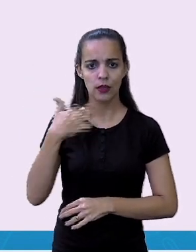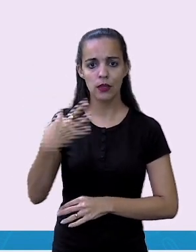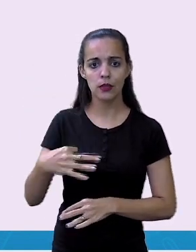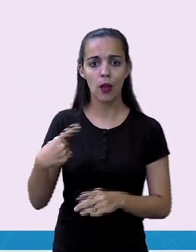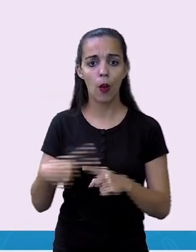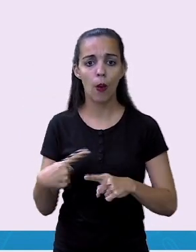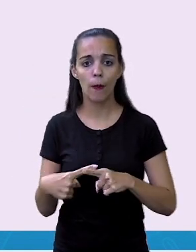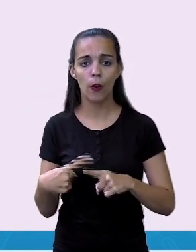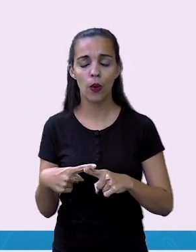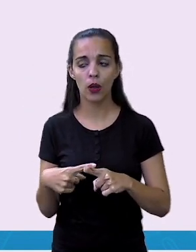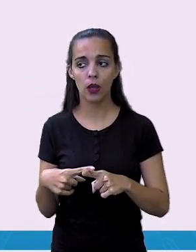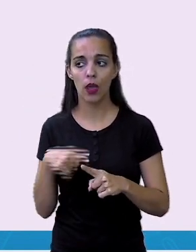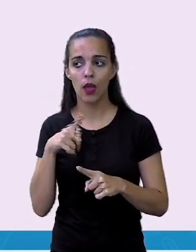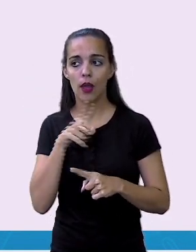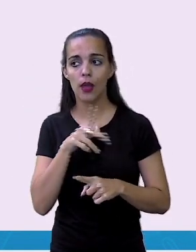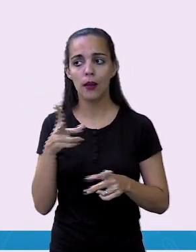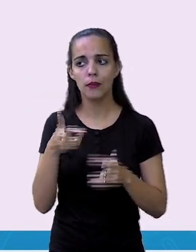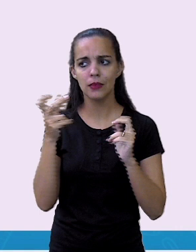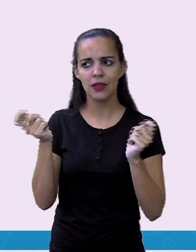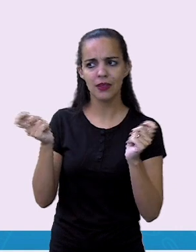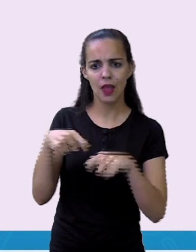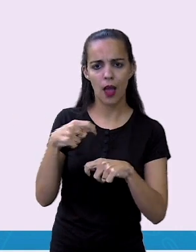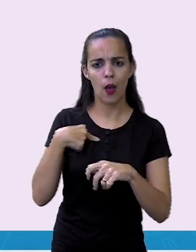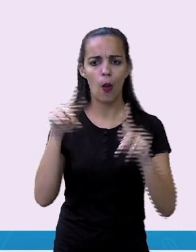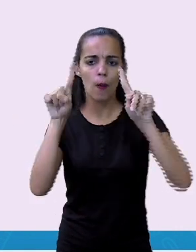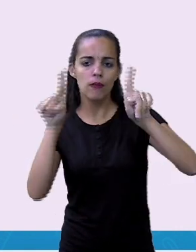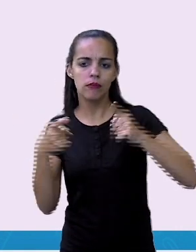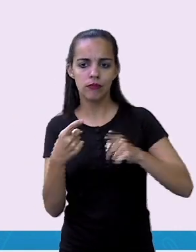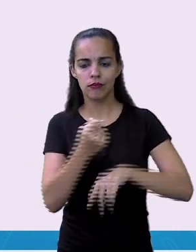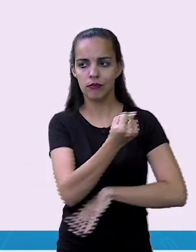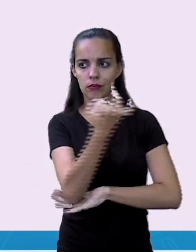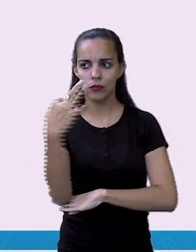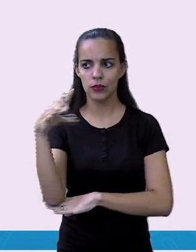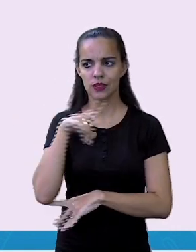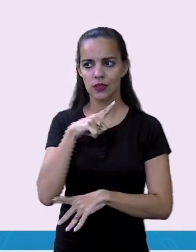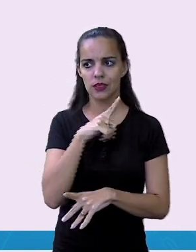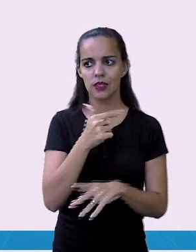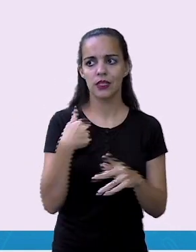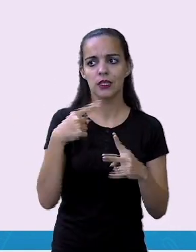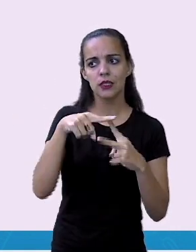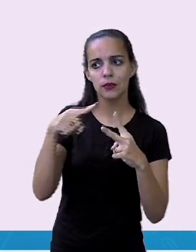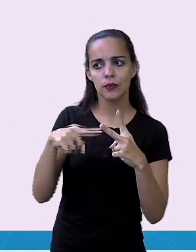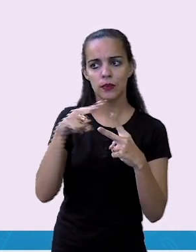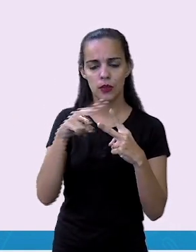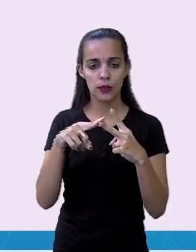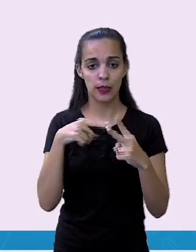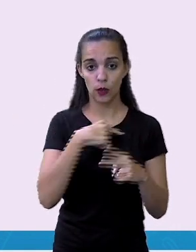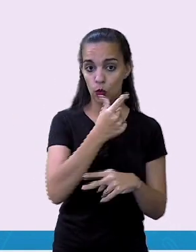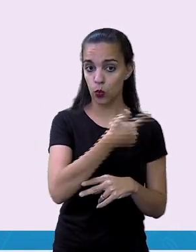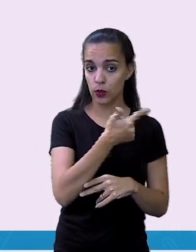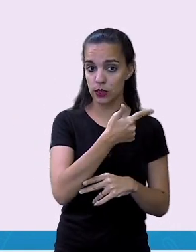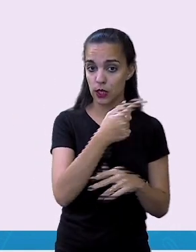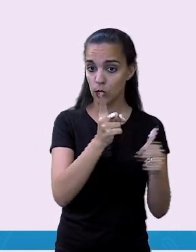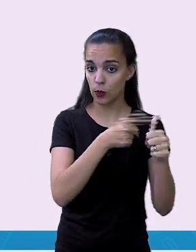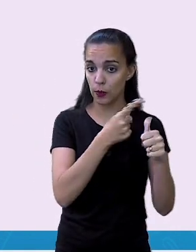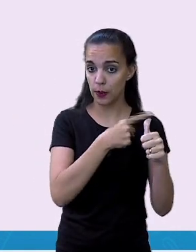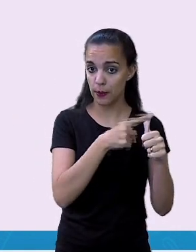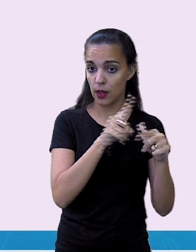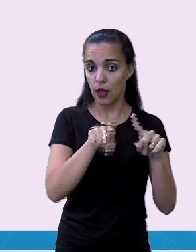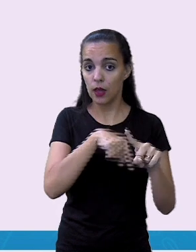eu trabalho é o quadrado do primeiro menos 2 vezes o primeiro pelo